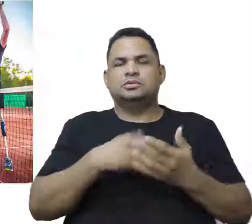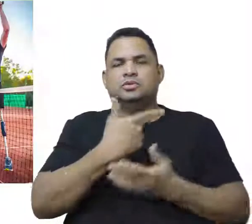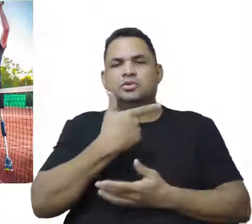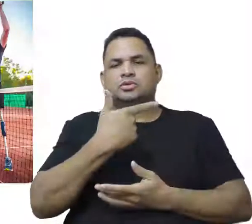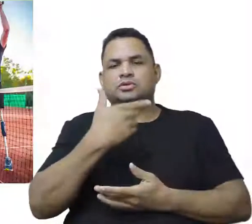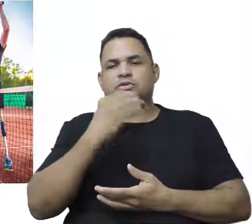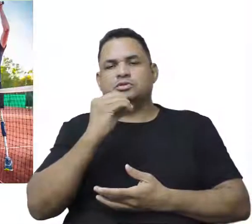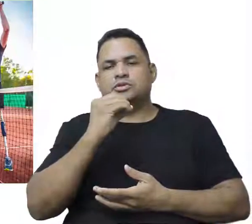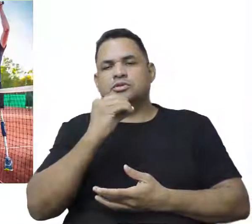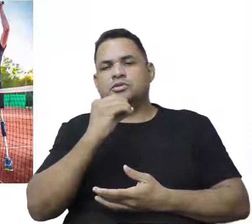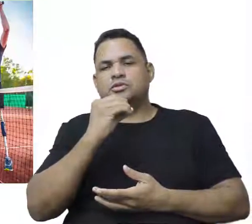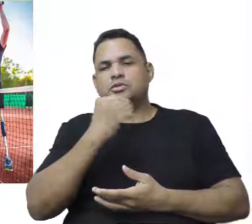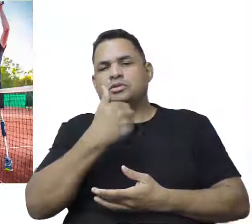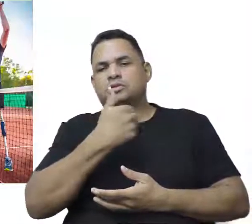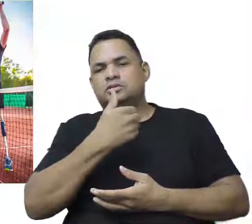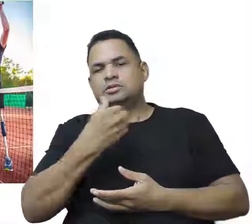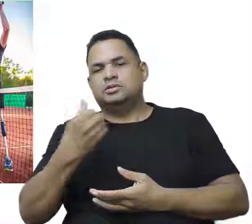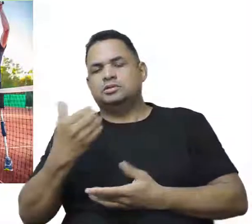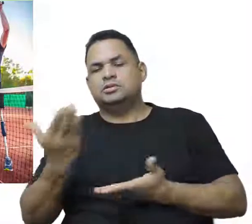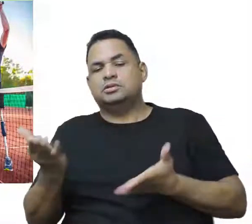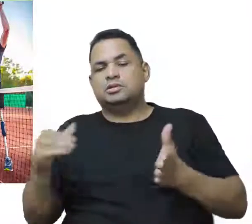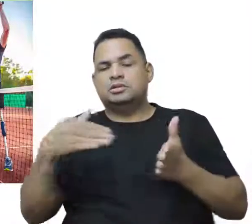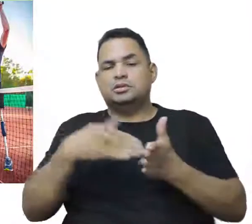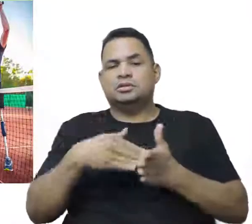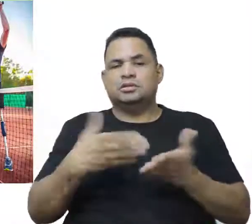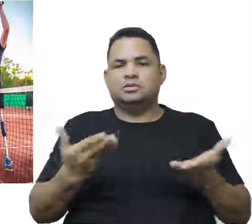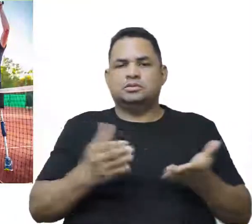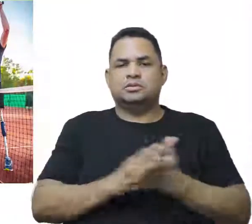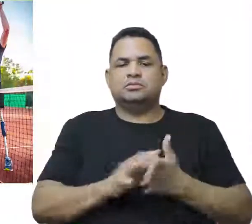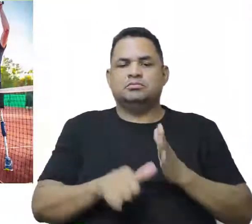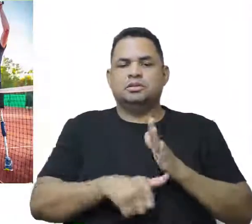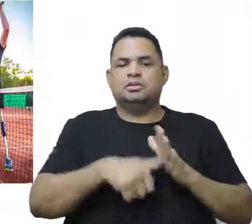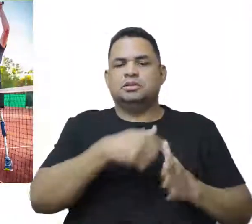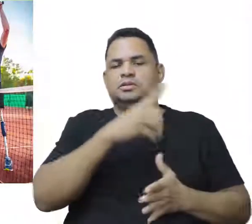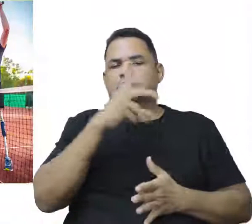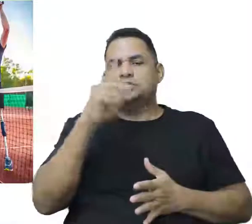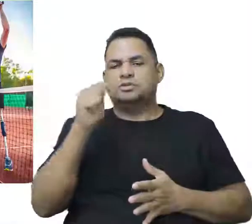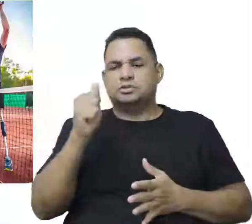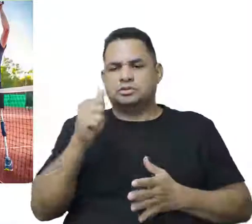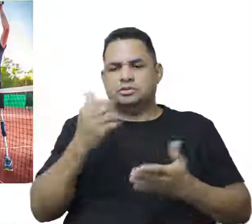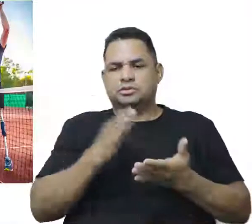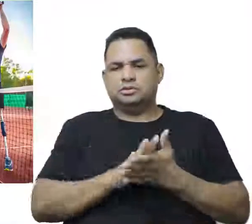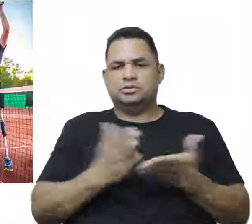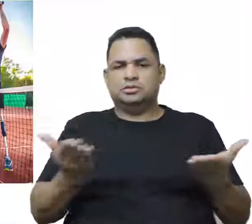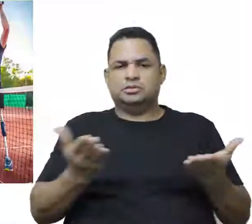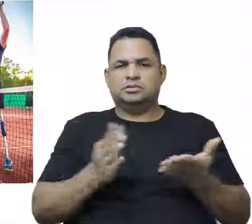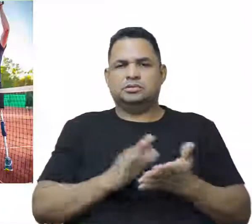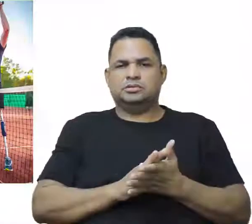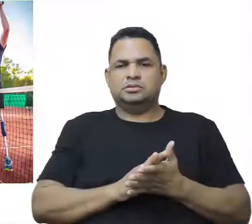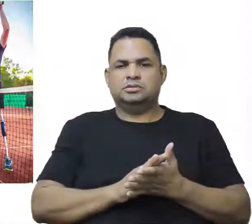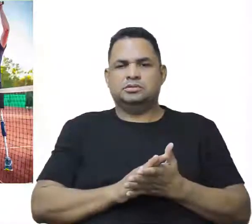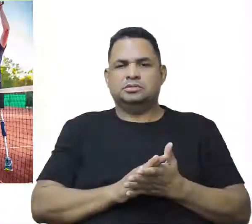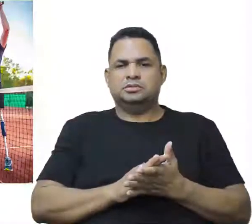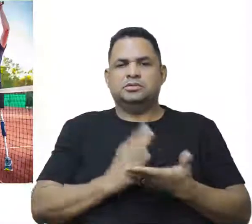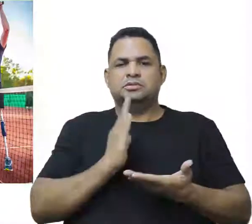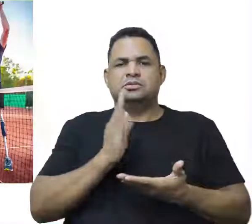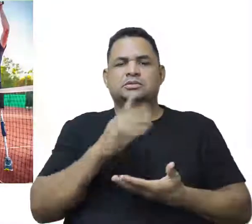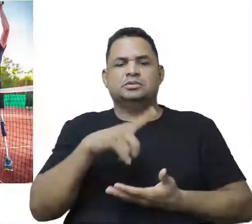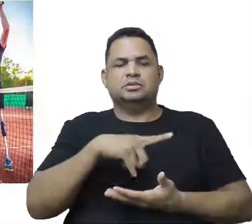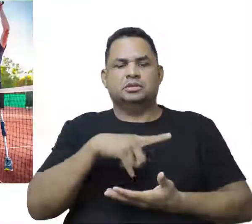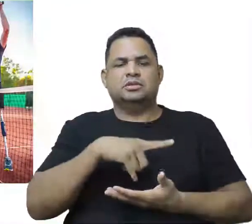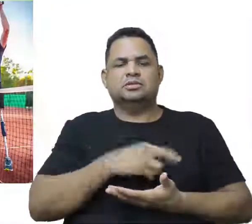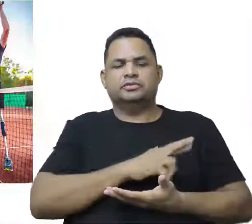para cá, ela passou a entrar no primeiro dia de prova, na área de linguagem e suas tecnologias. De 2009 para cá, a gente já teve